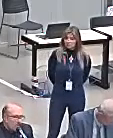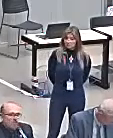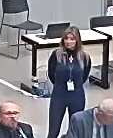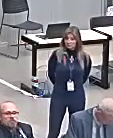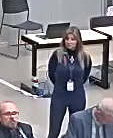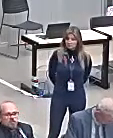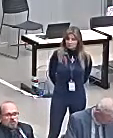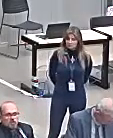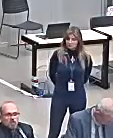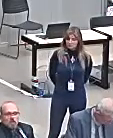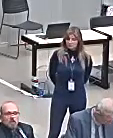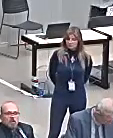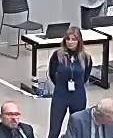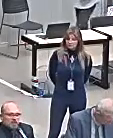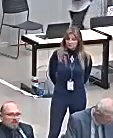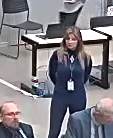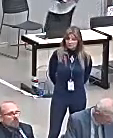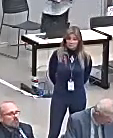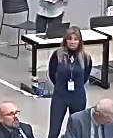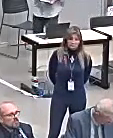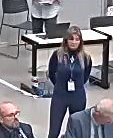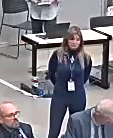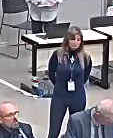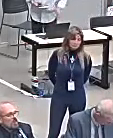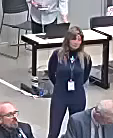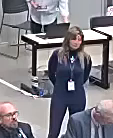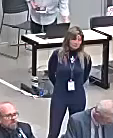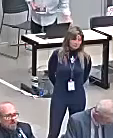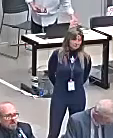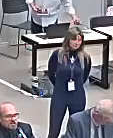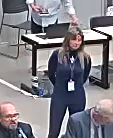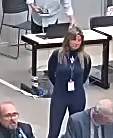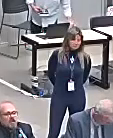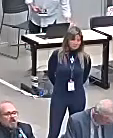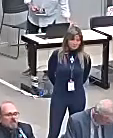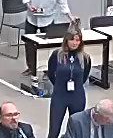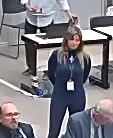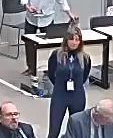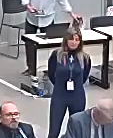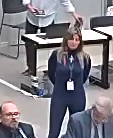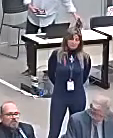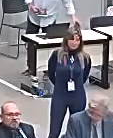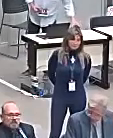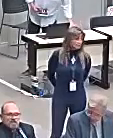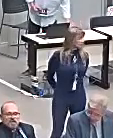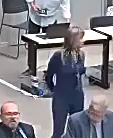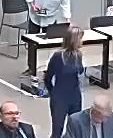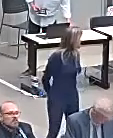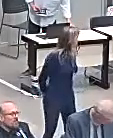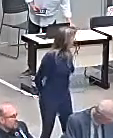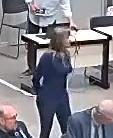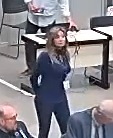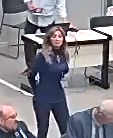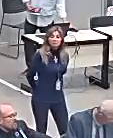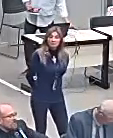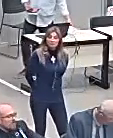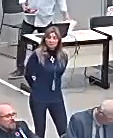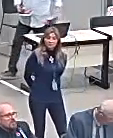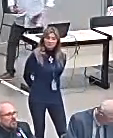Santos doon como o senhor mencionou Taú de Divinópolis de Barbacena essa comissão Ela está de